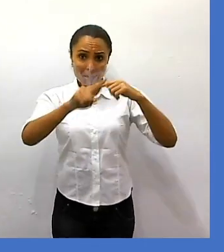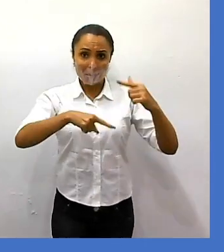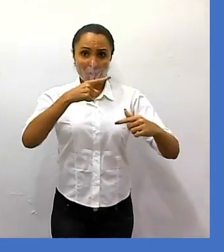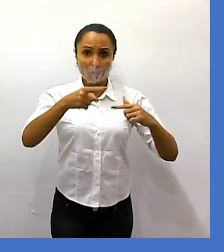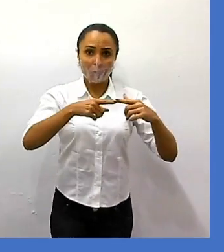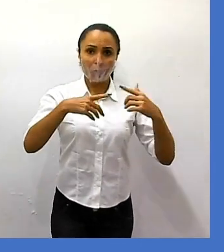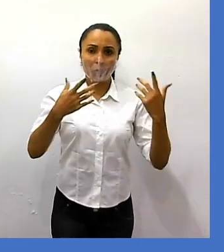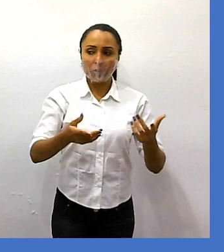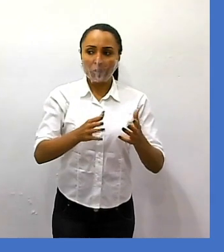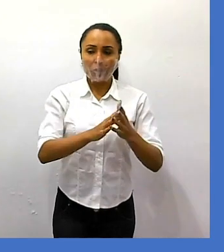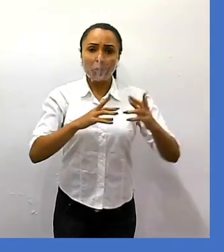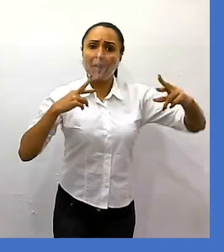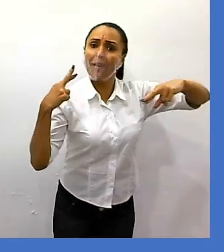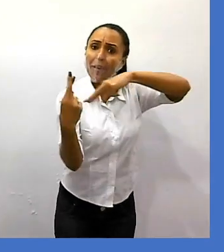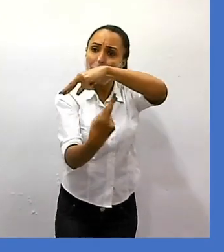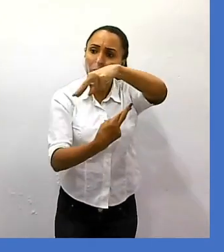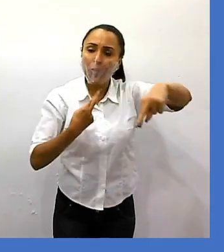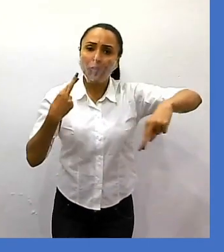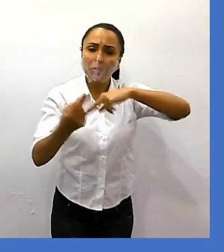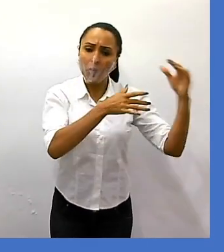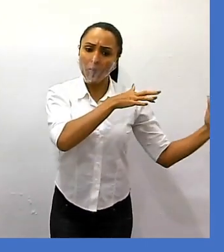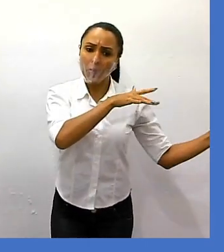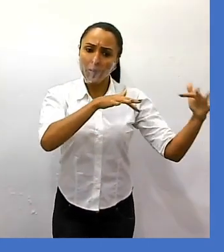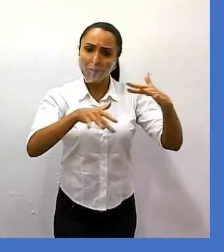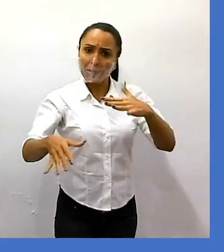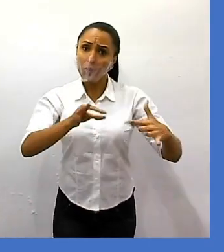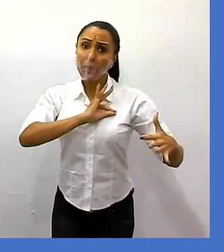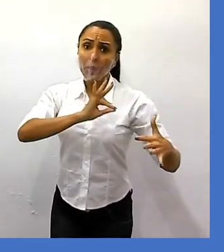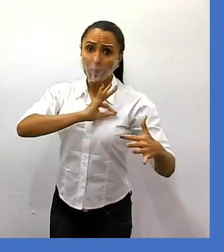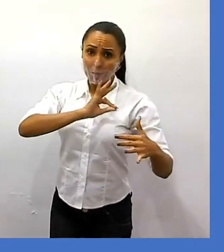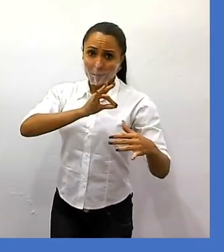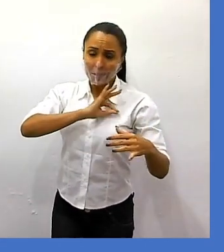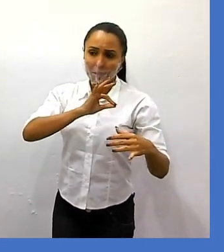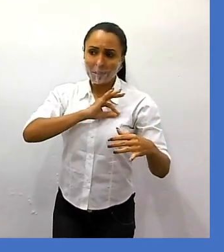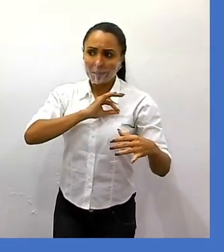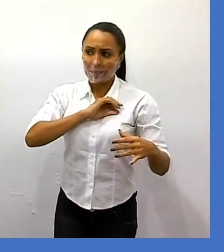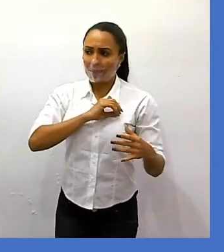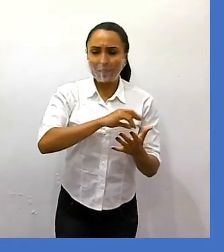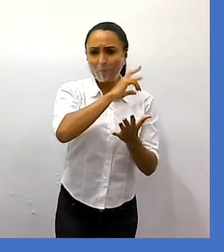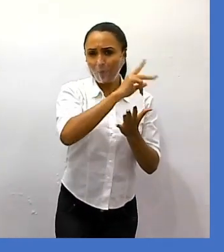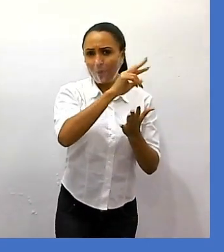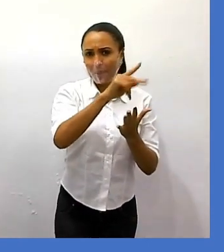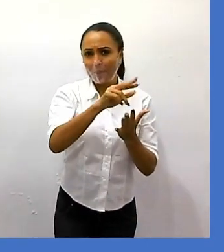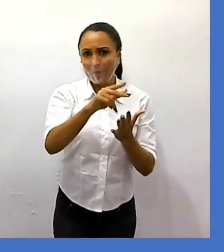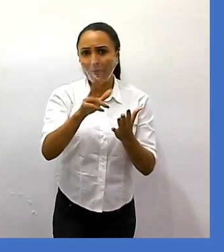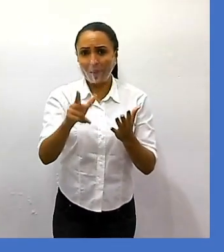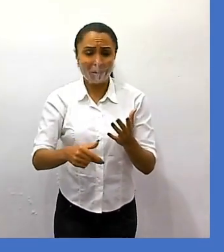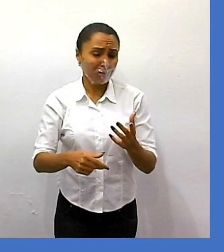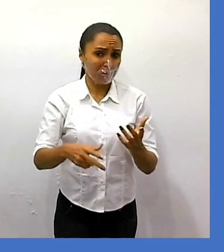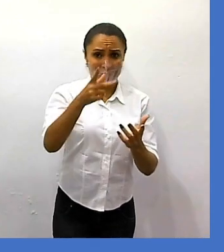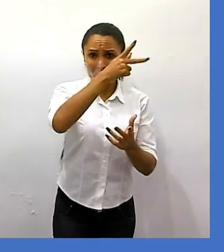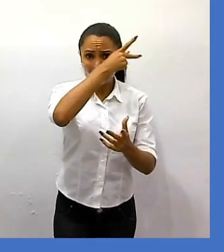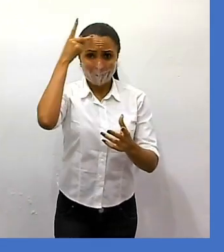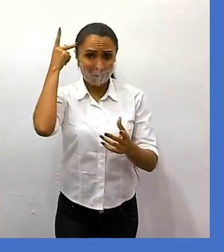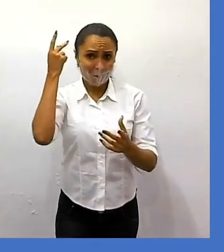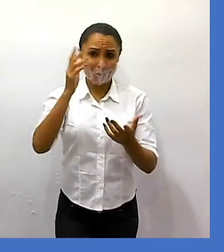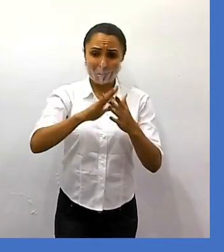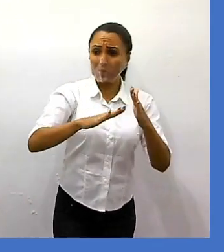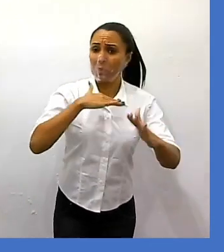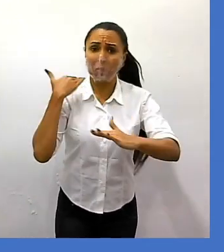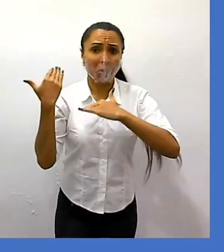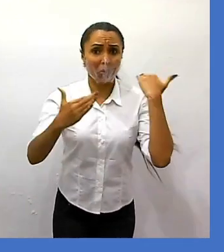grande rebelião foi invadido pela polícia e acabou tendo vários detentos, foram